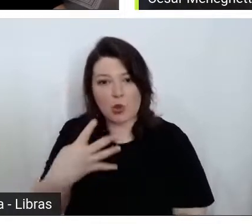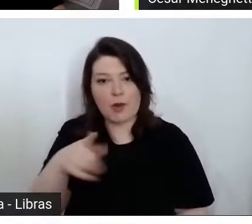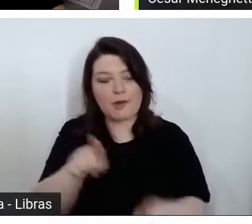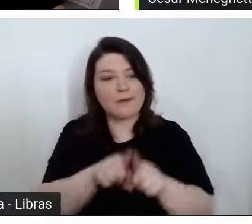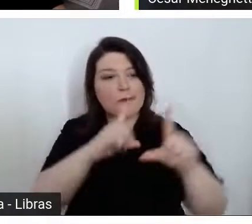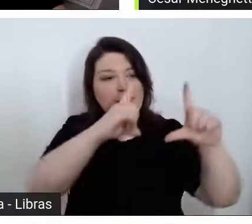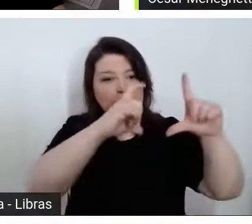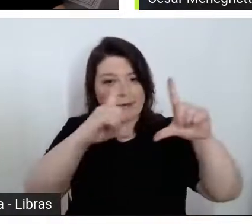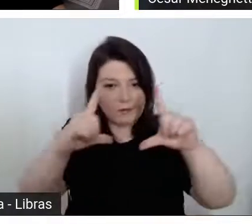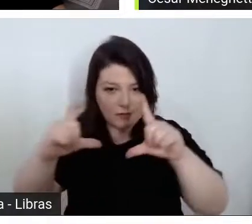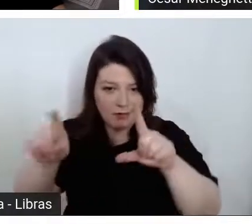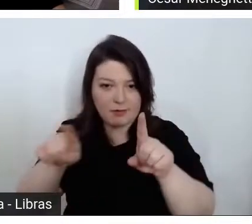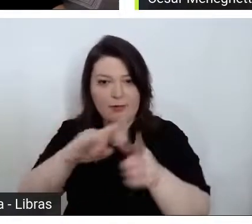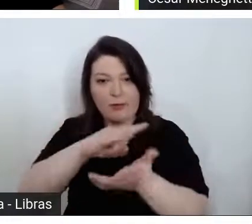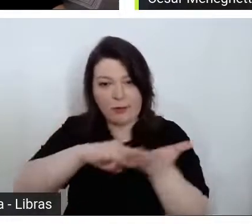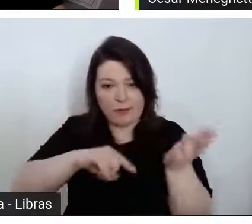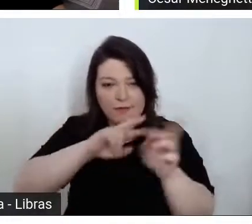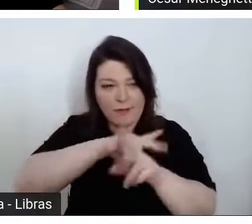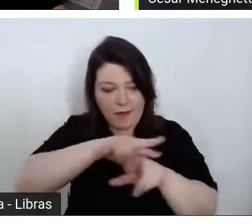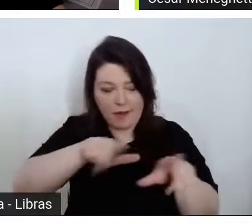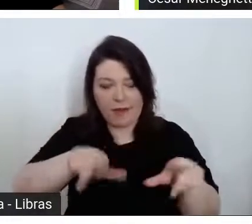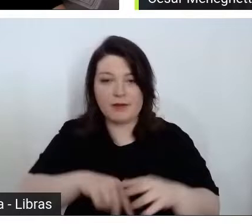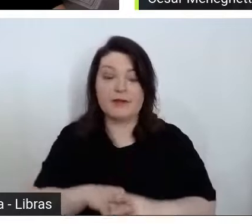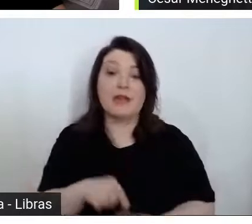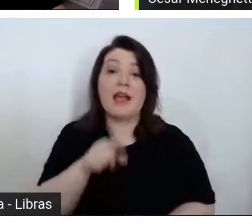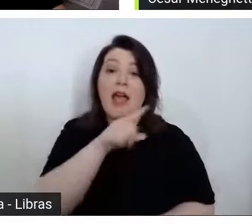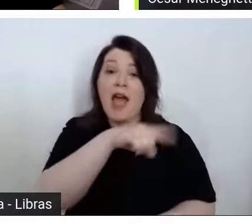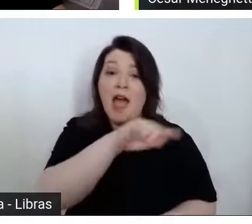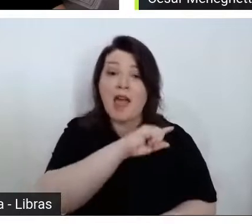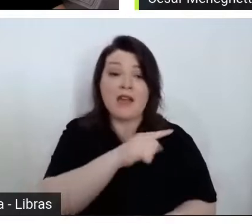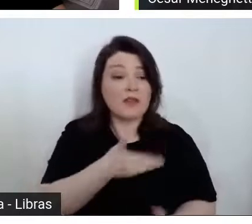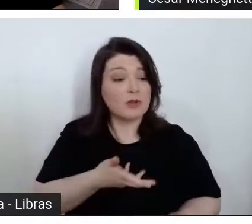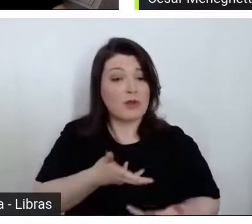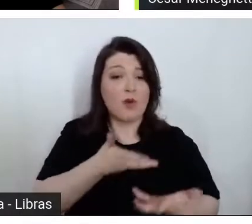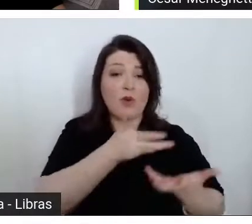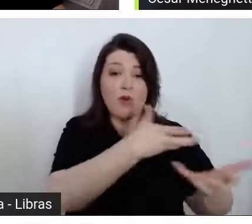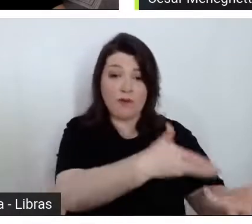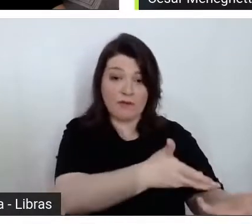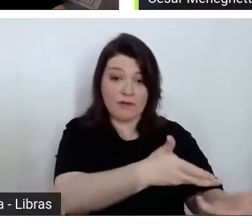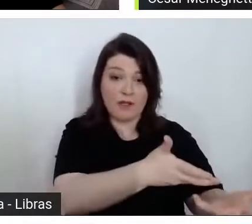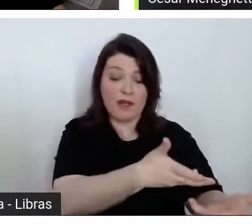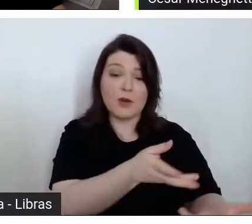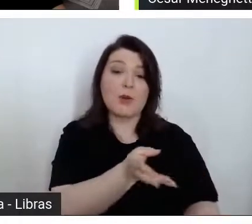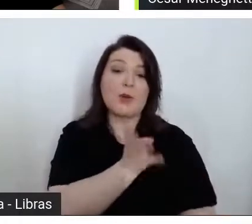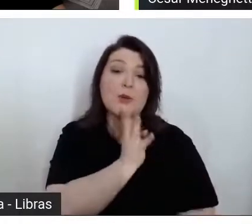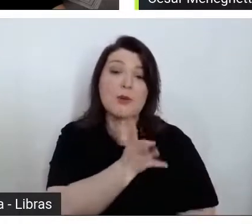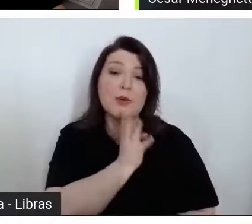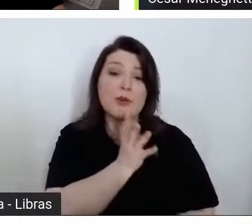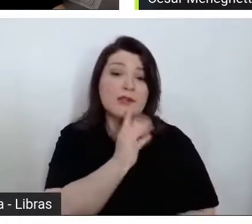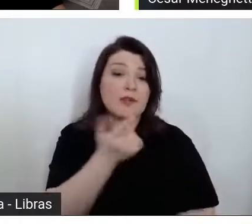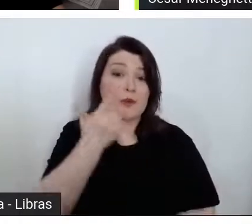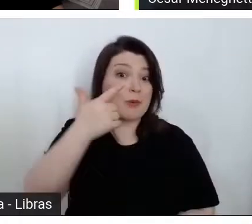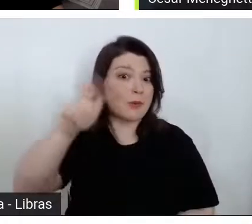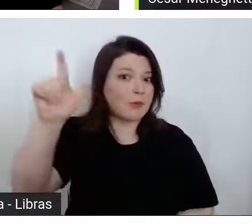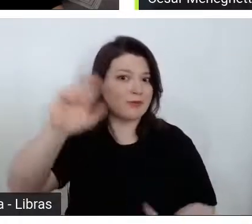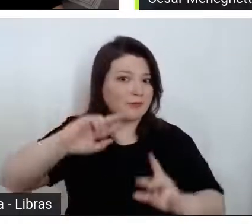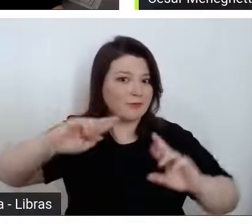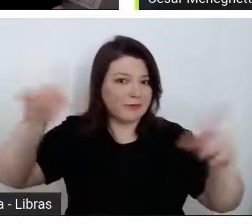documentos. E aí eles me convidaram para conhecer uma outra realidade, porque